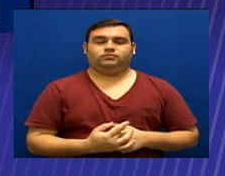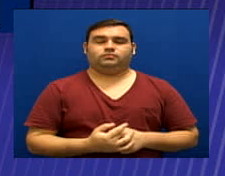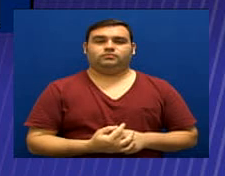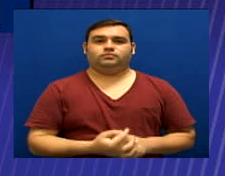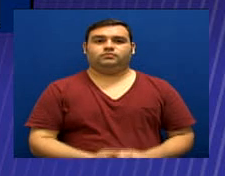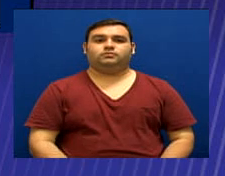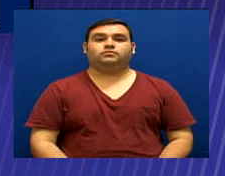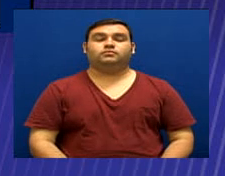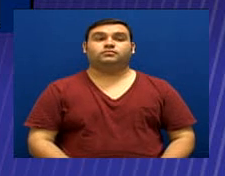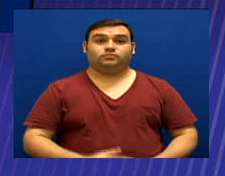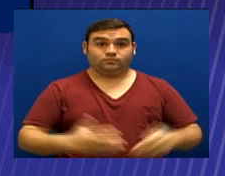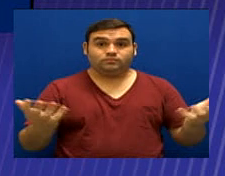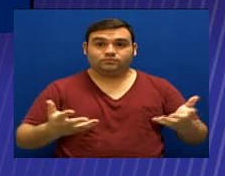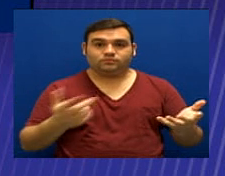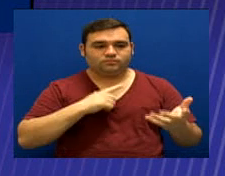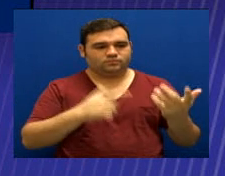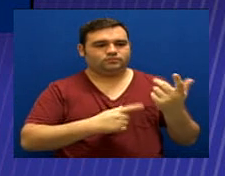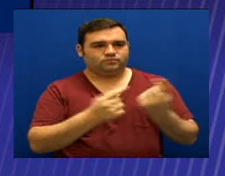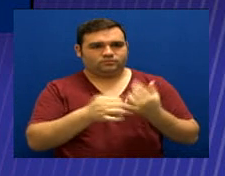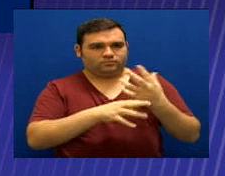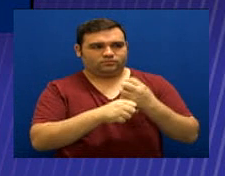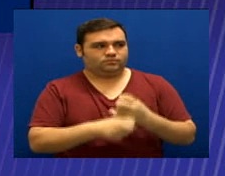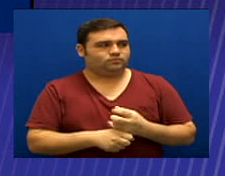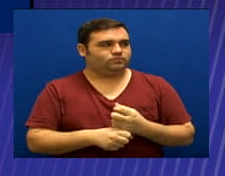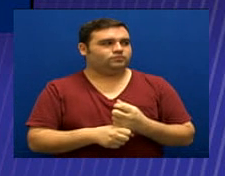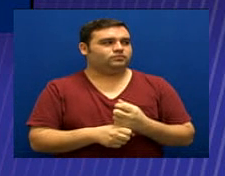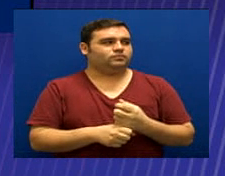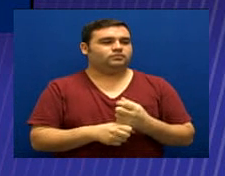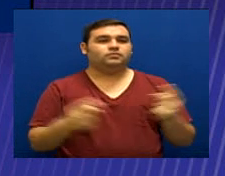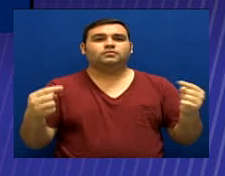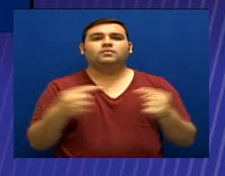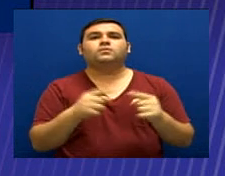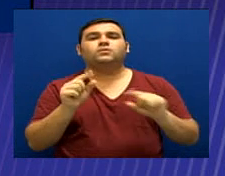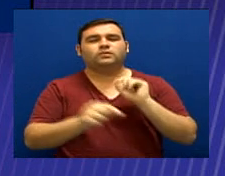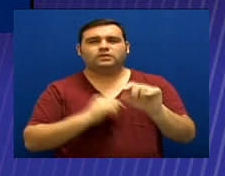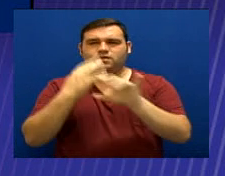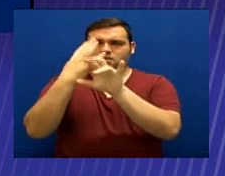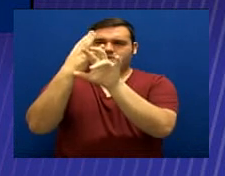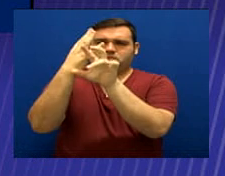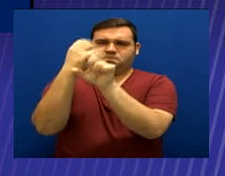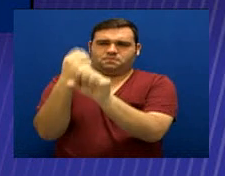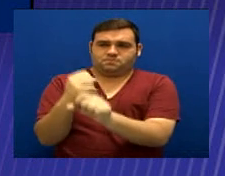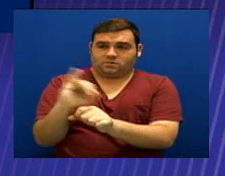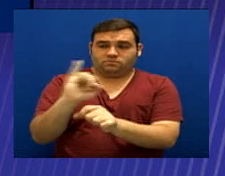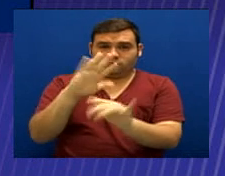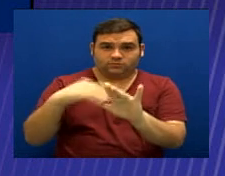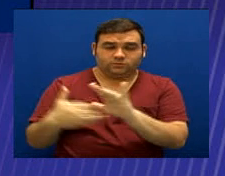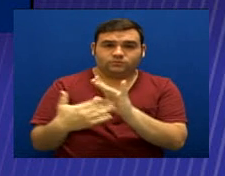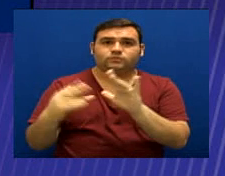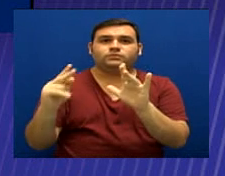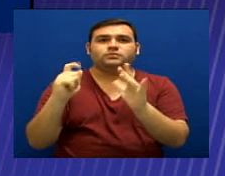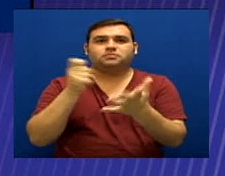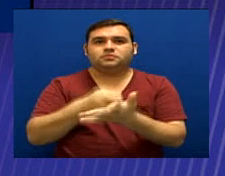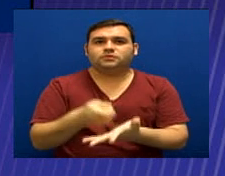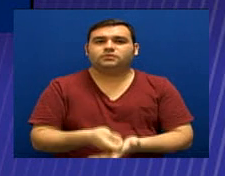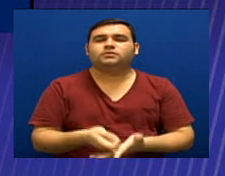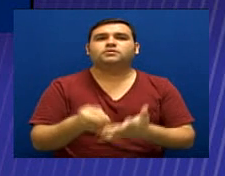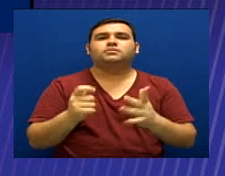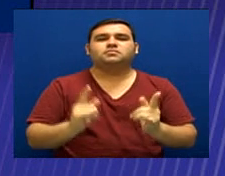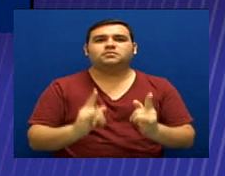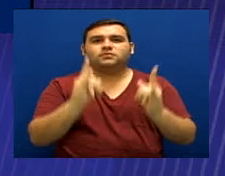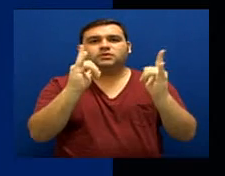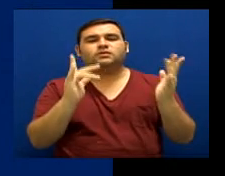aí temos a receita corrente líquida que a somatória das receitas tributárias e contribuições patrimoniais